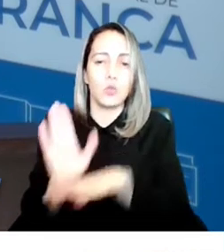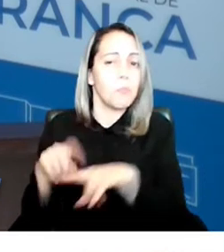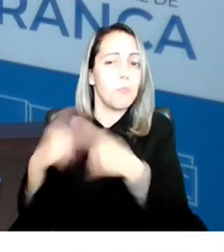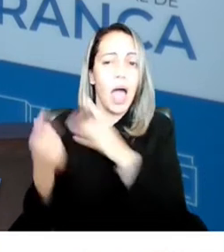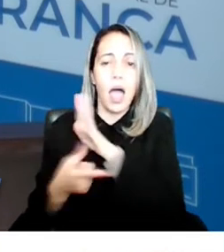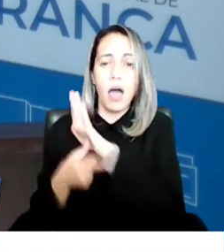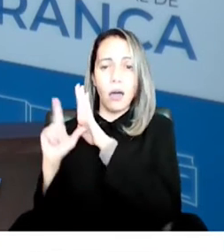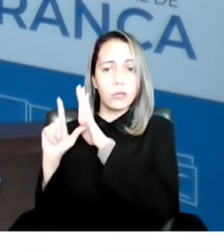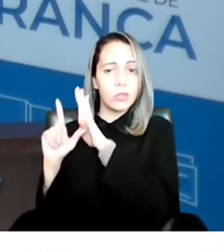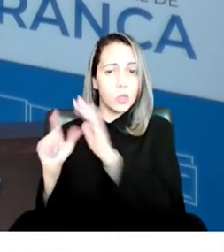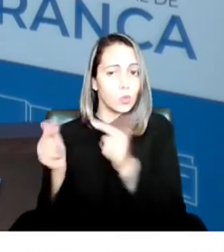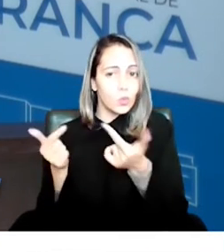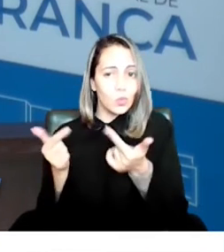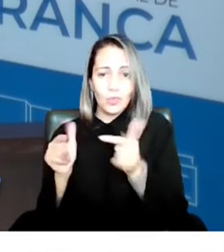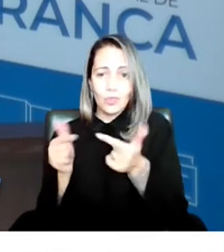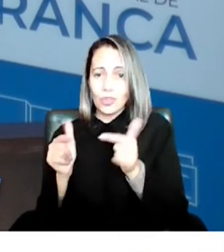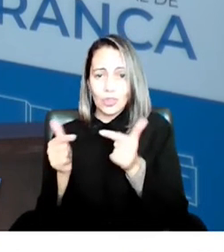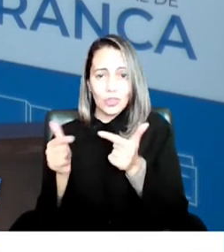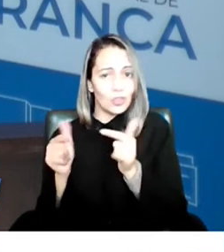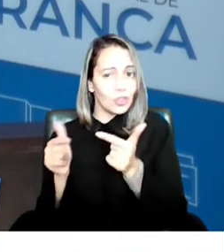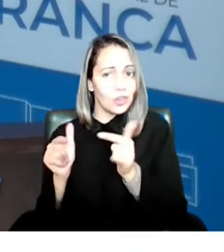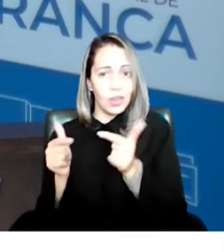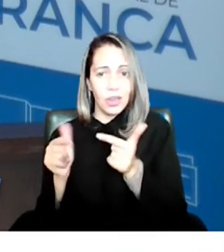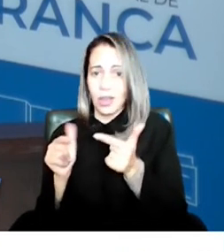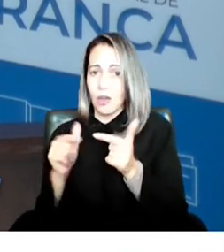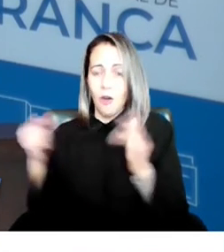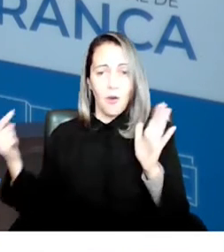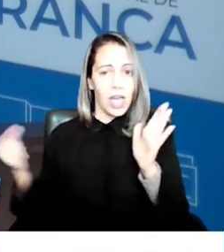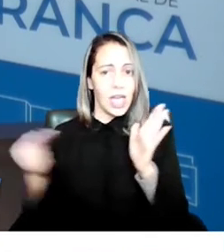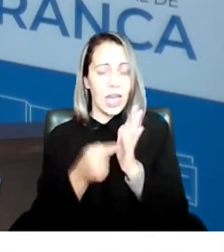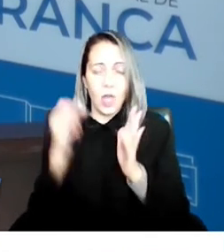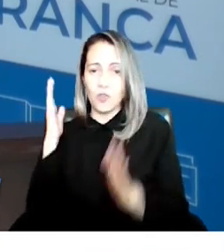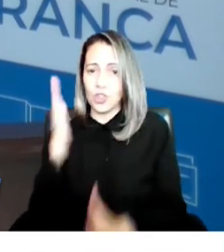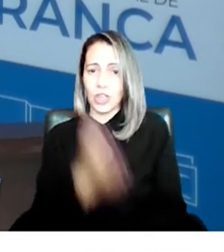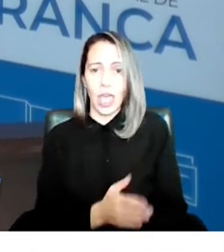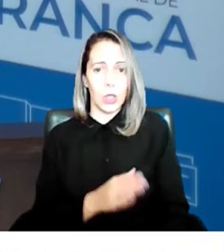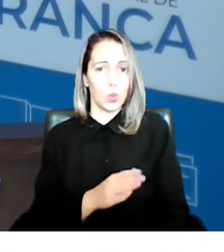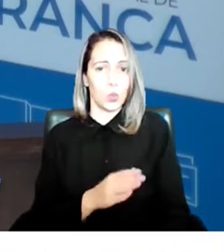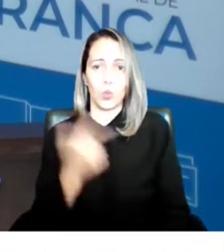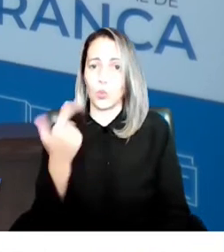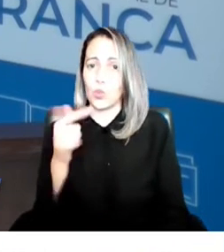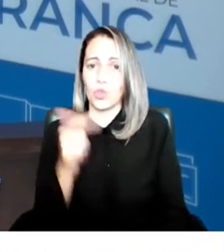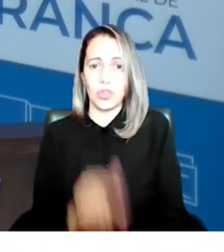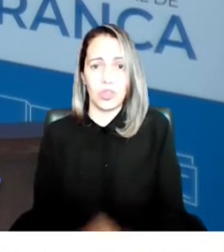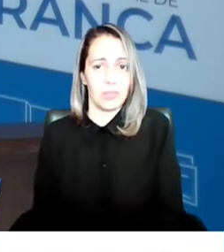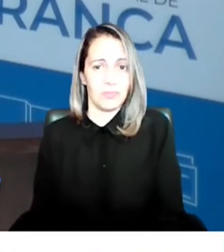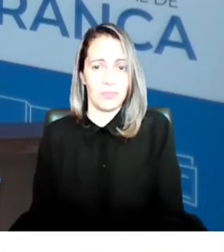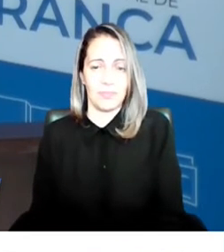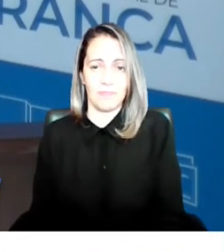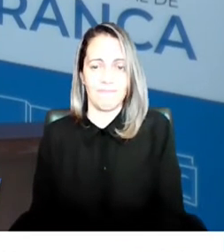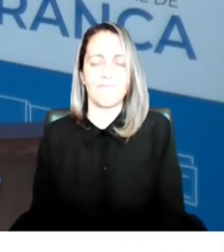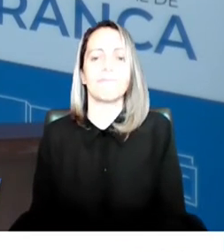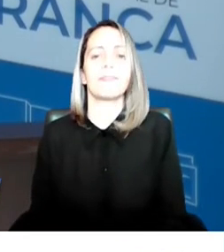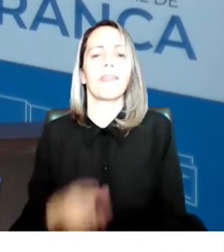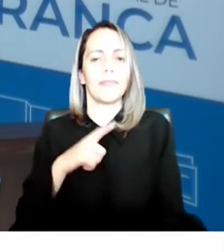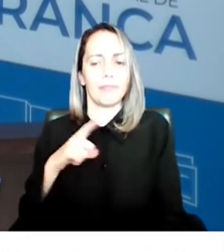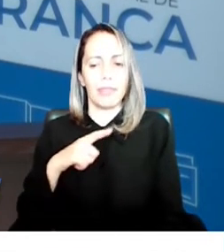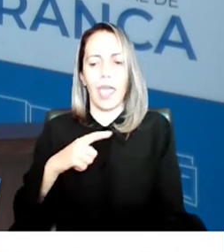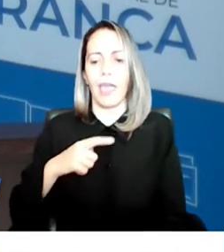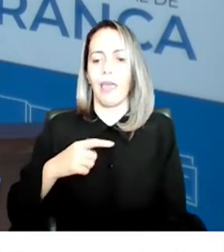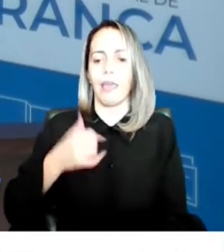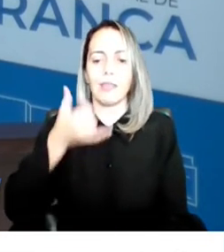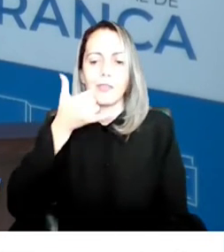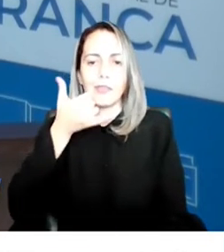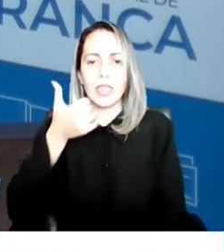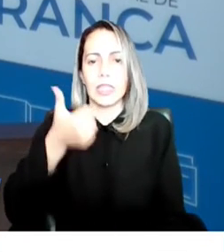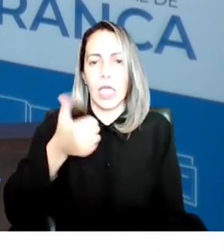tem um canal direto de denúncia. Nós temos outros canais, como 180,